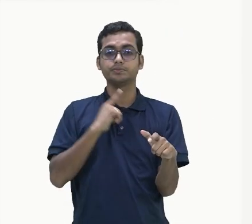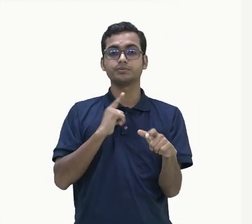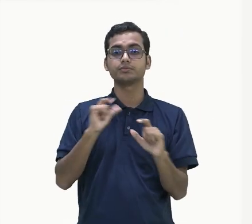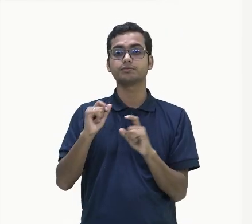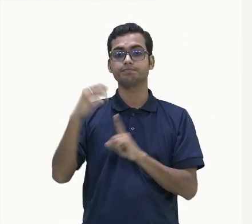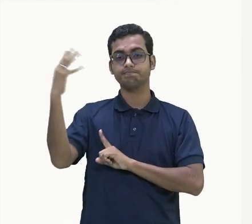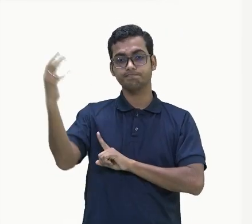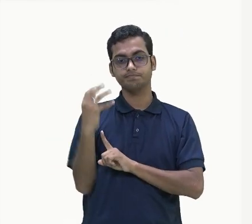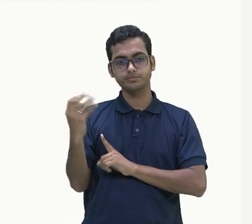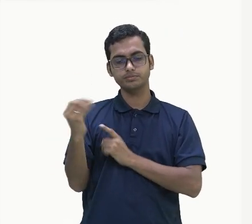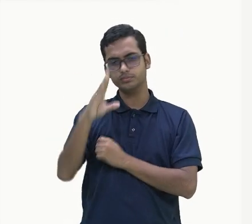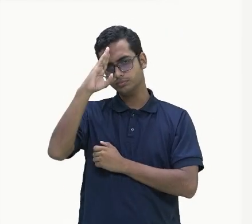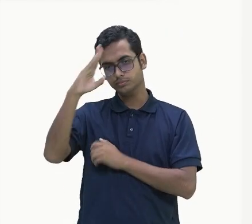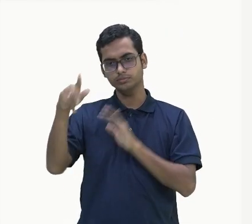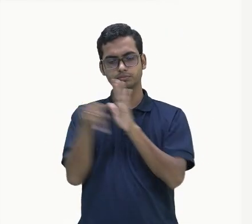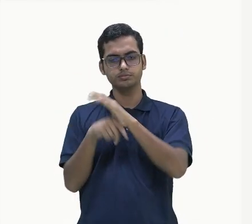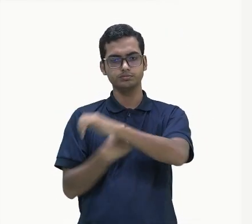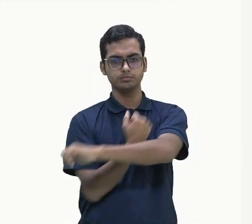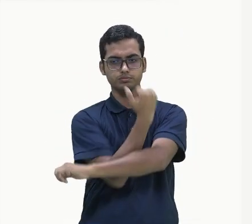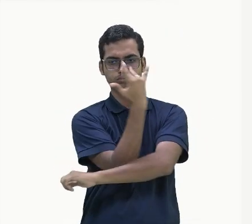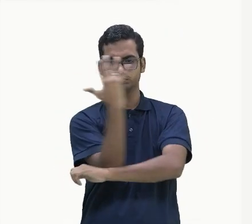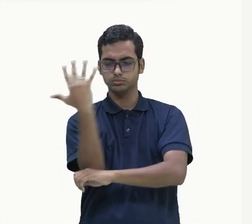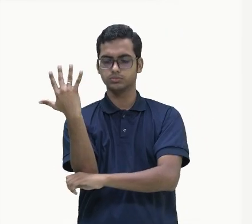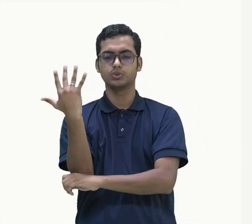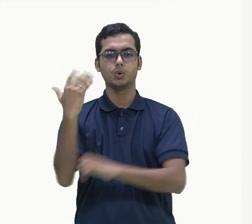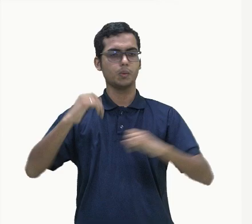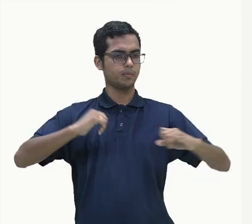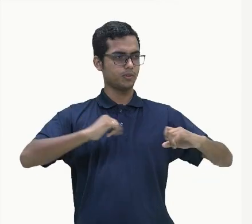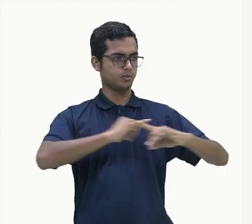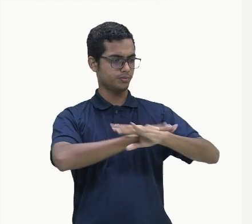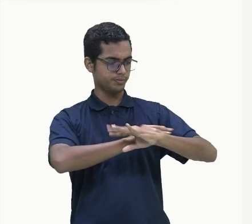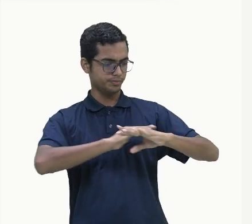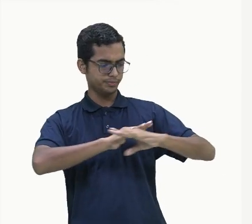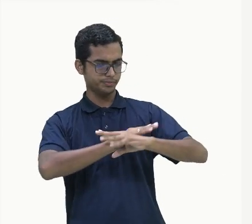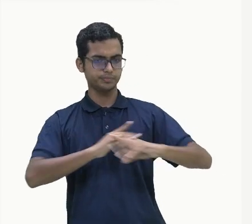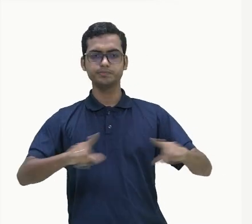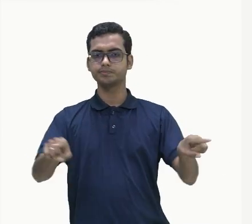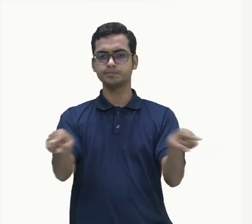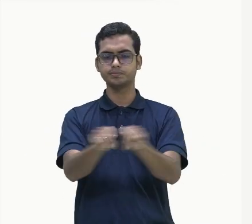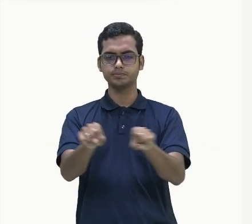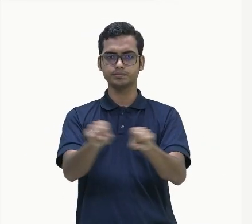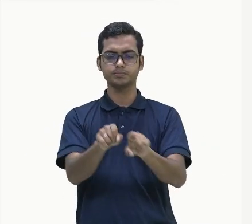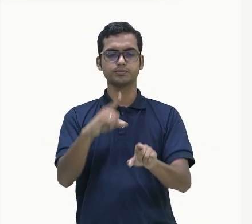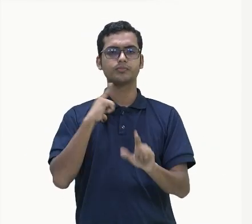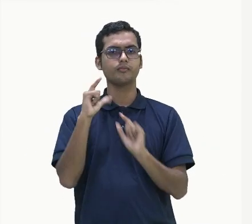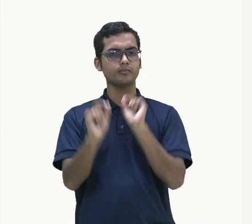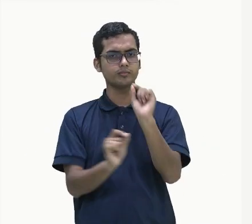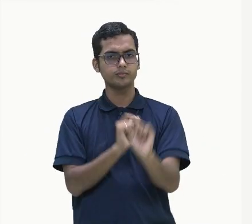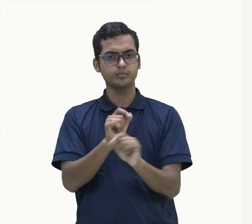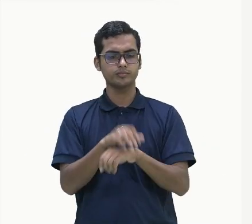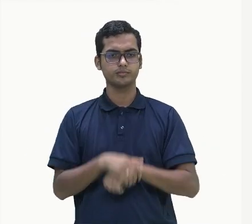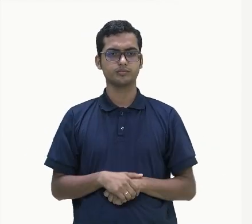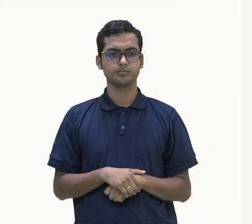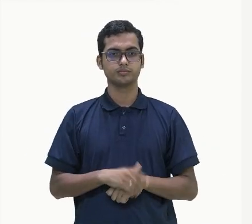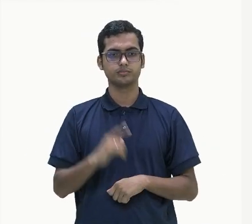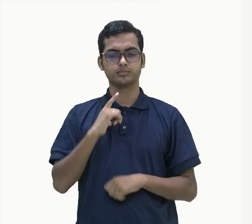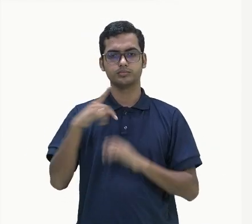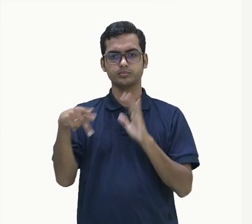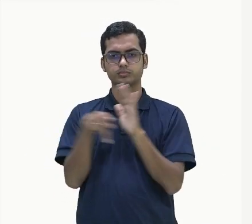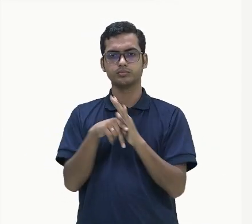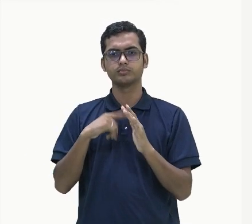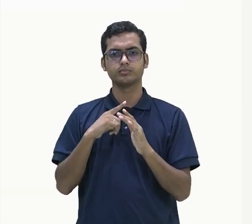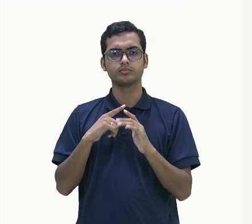a vegetação, a urbanização, a presença de corpos de água